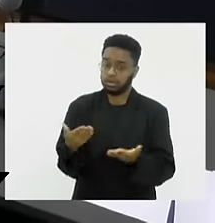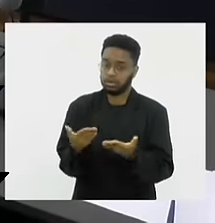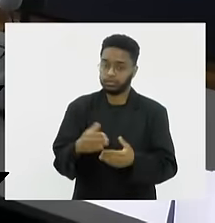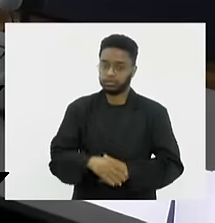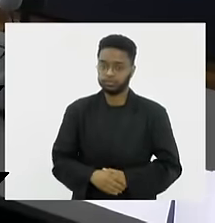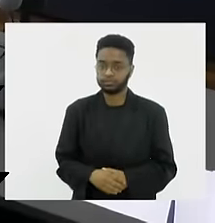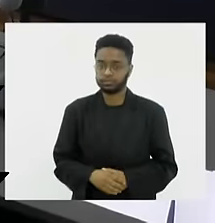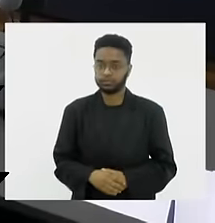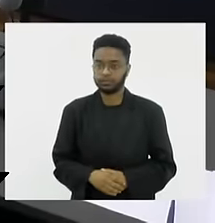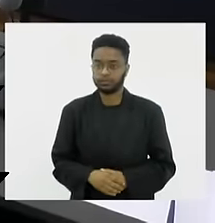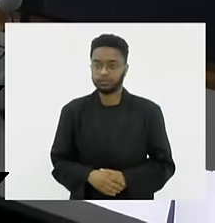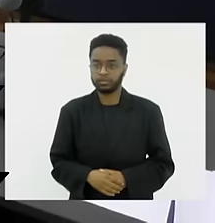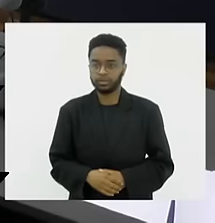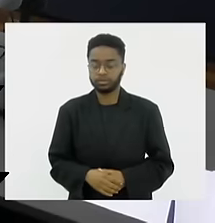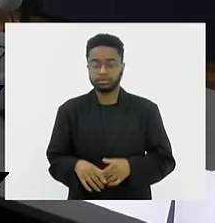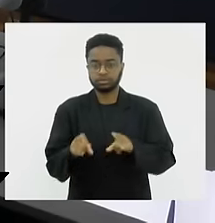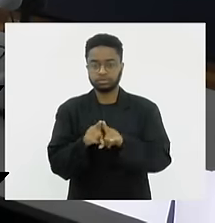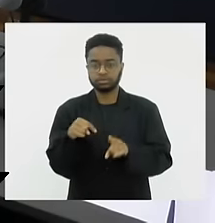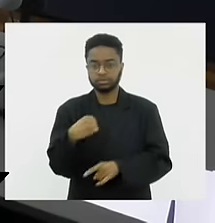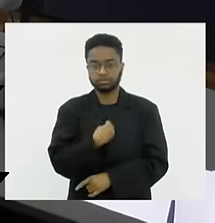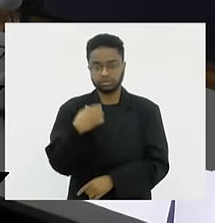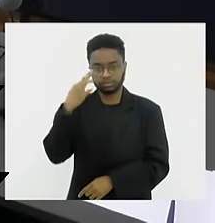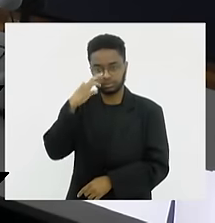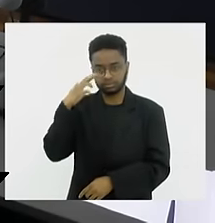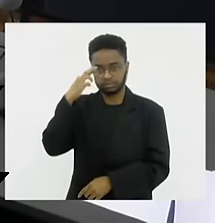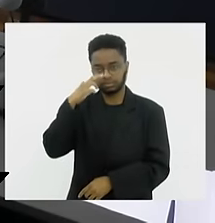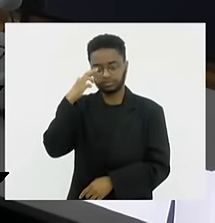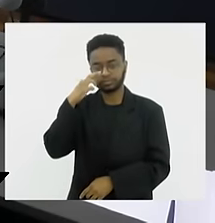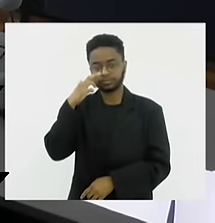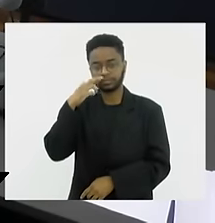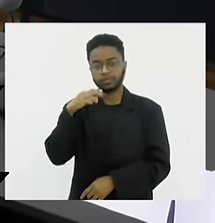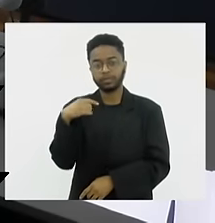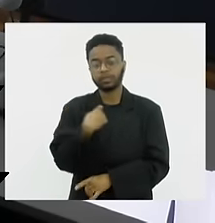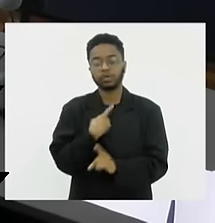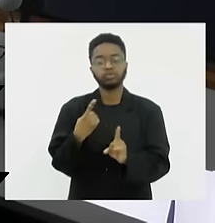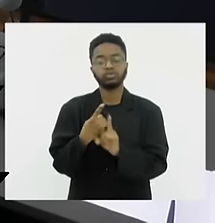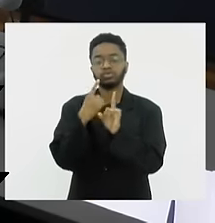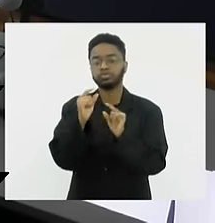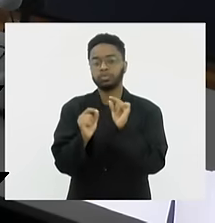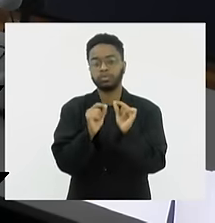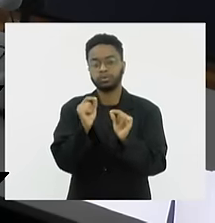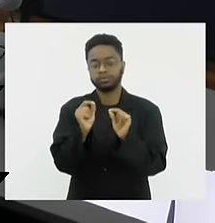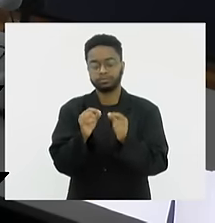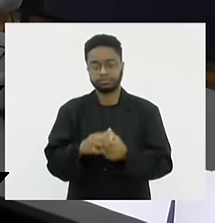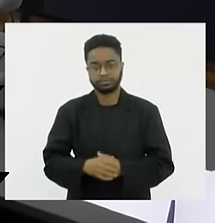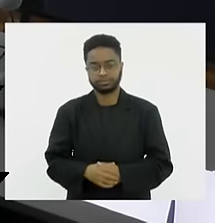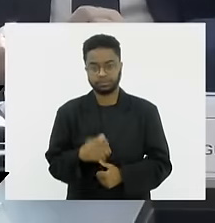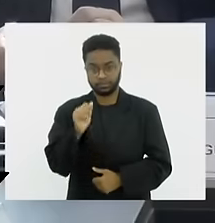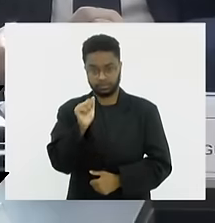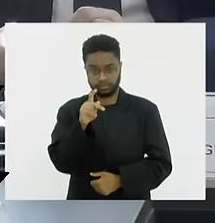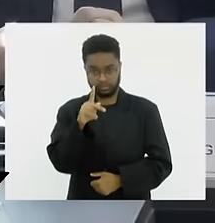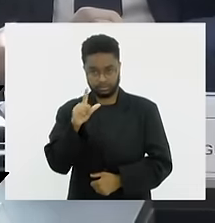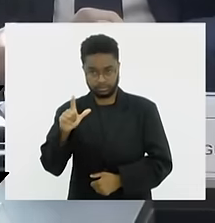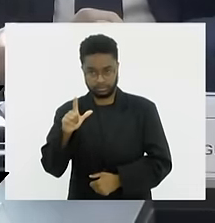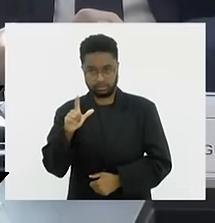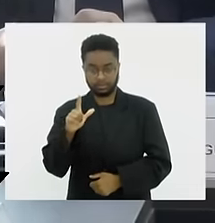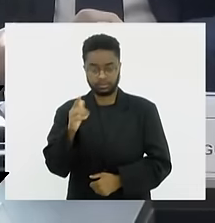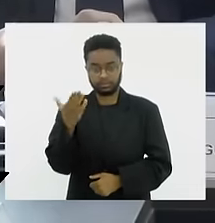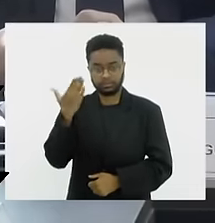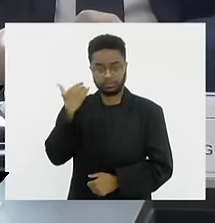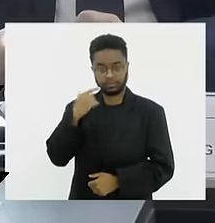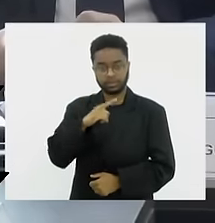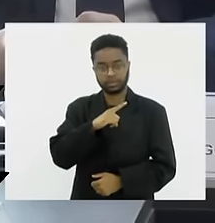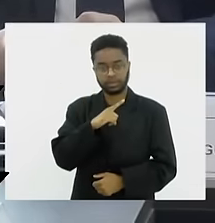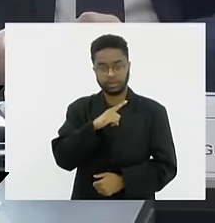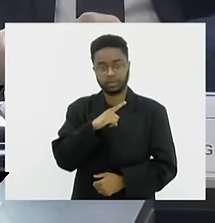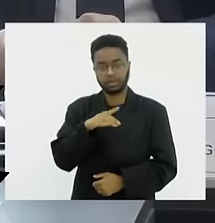e através das nossas fiscalizações, presidente, nós constatamos o seguinte, que a APL, que era detentora, né,